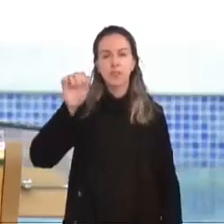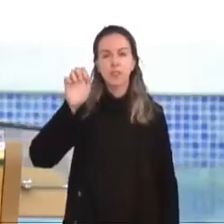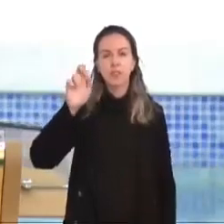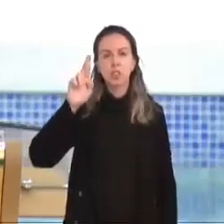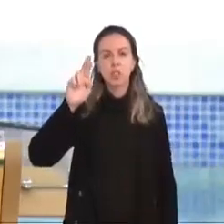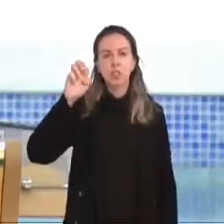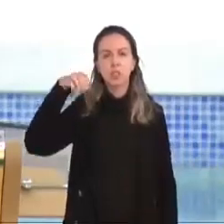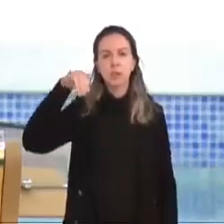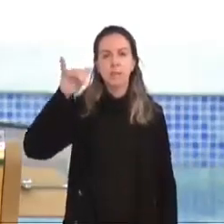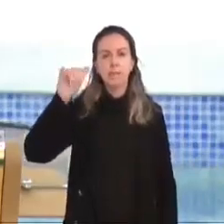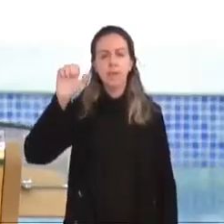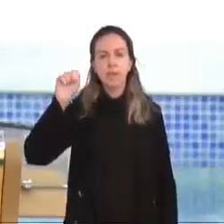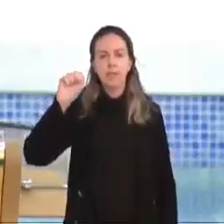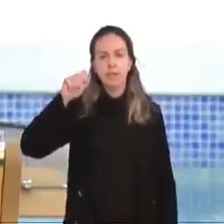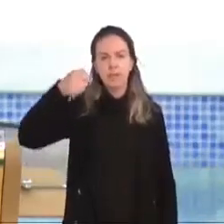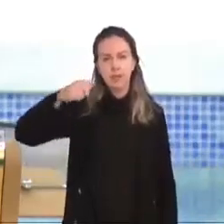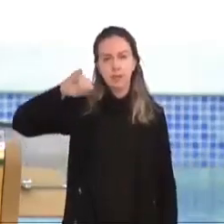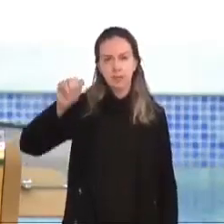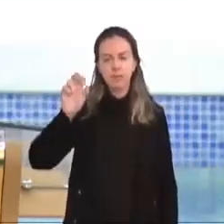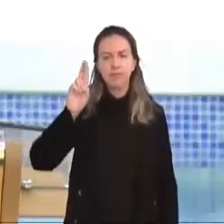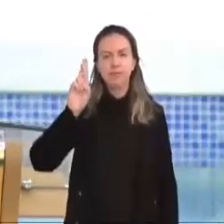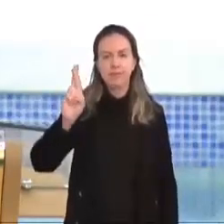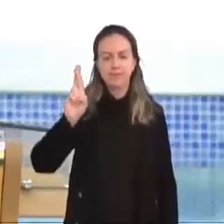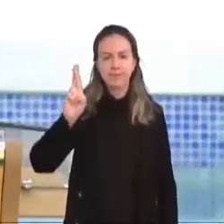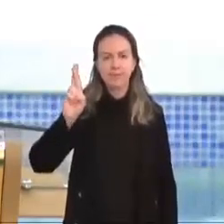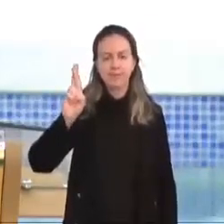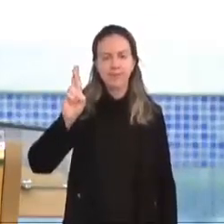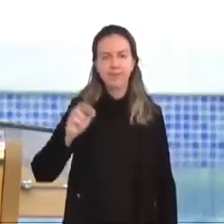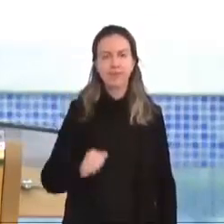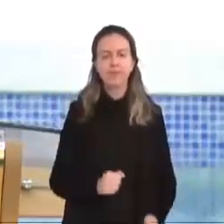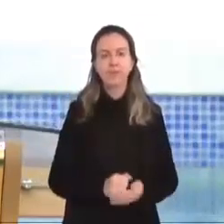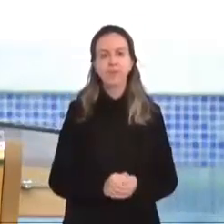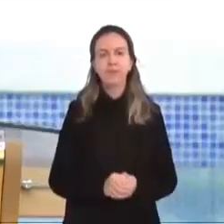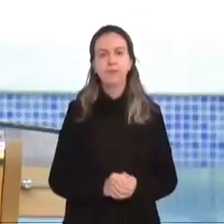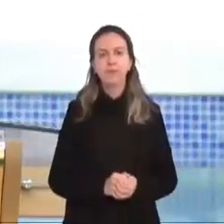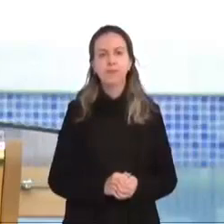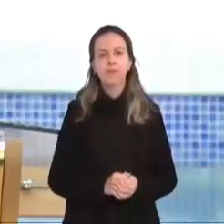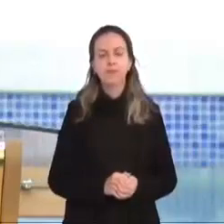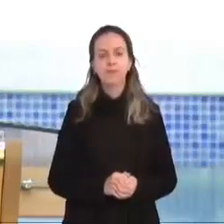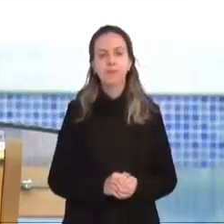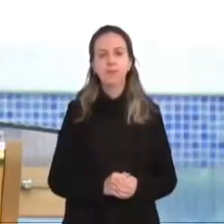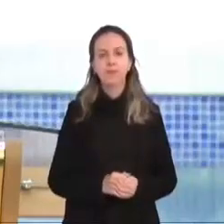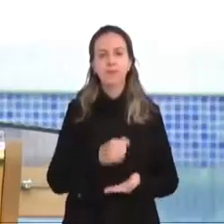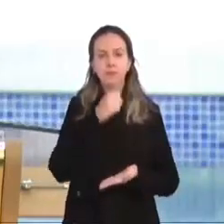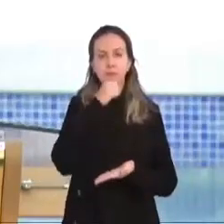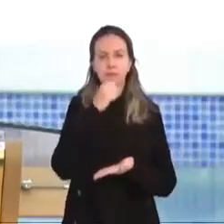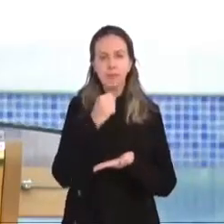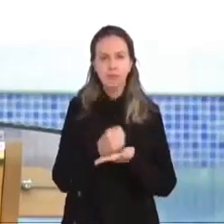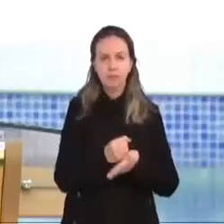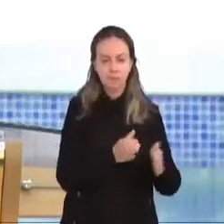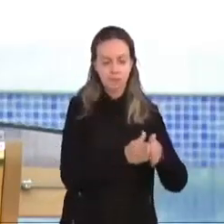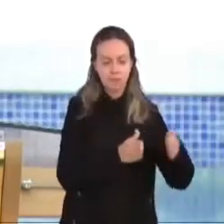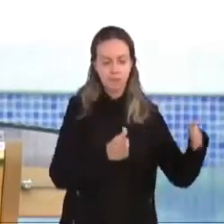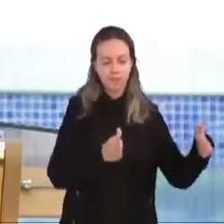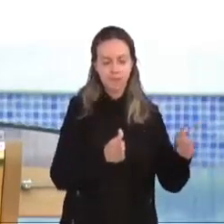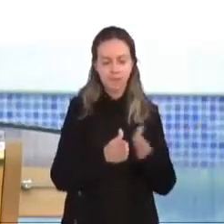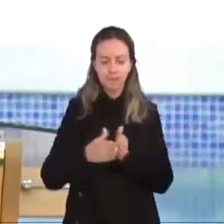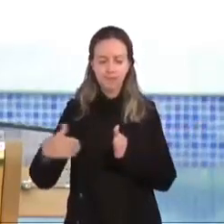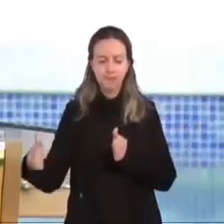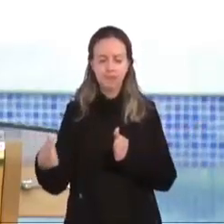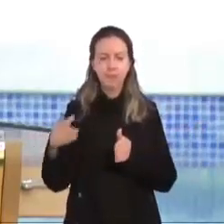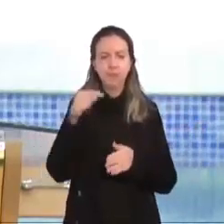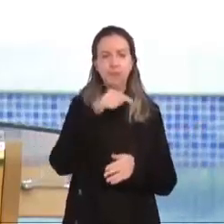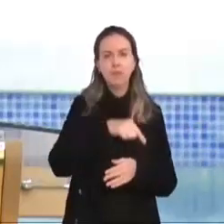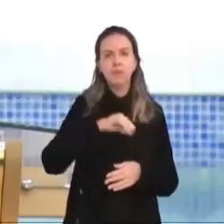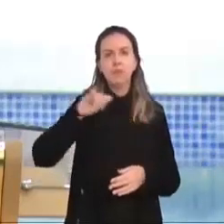Livro do profeta Jeremias. Quando você encontrar este importante livro da